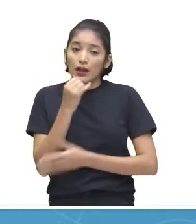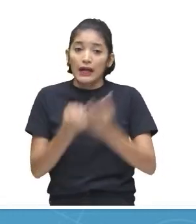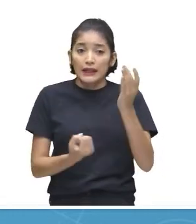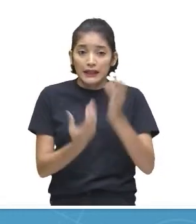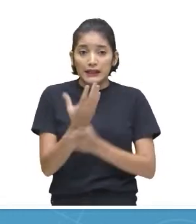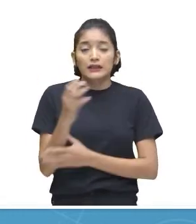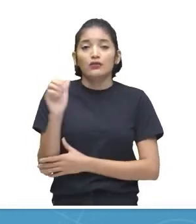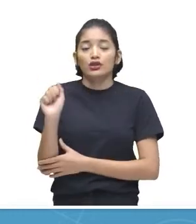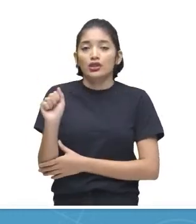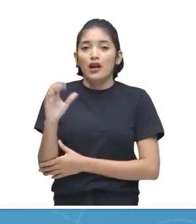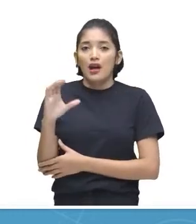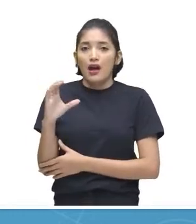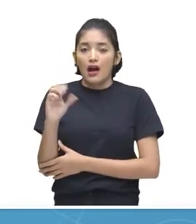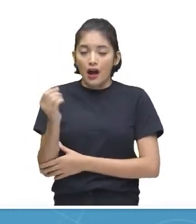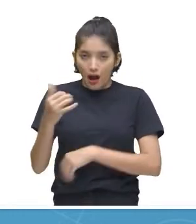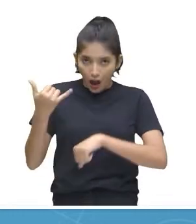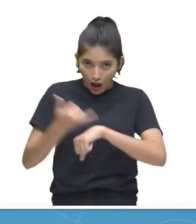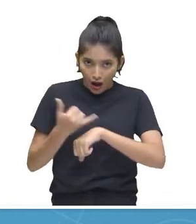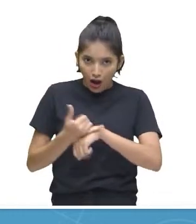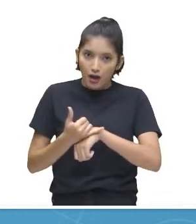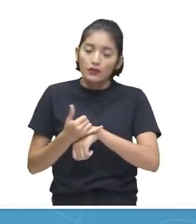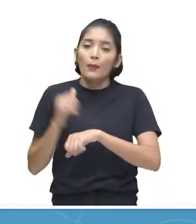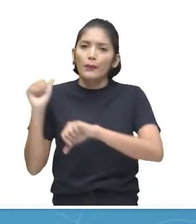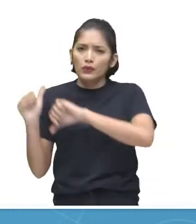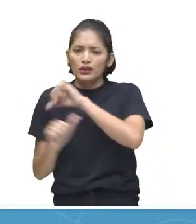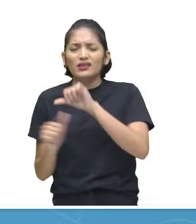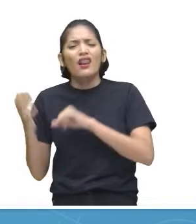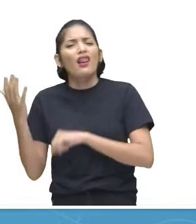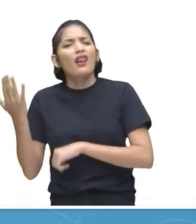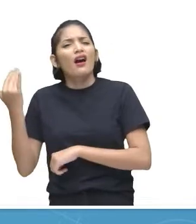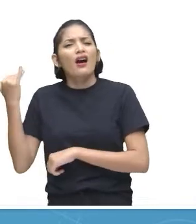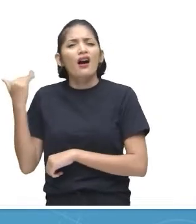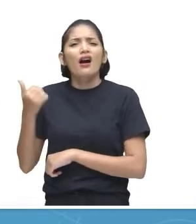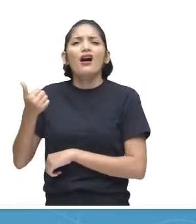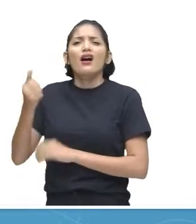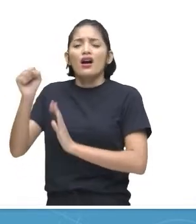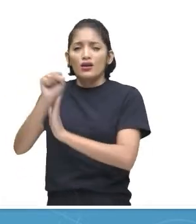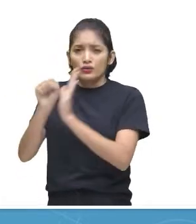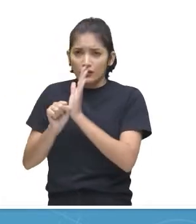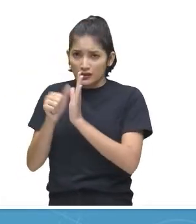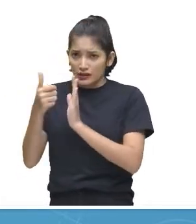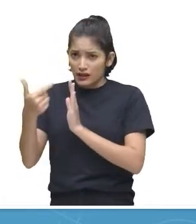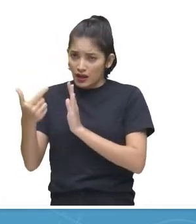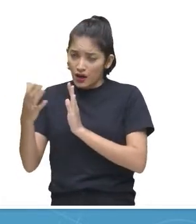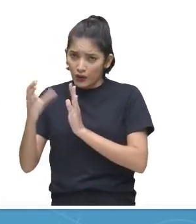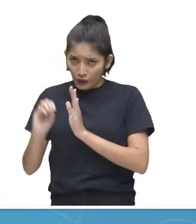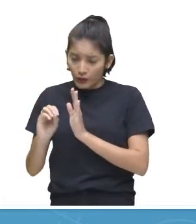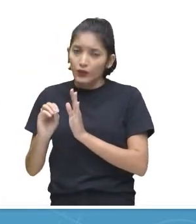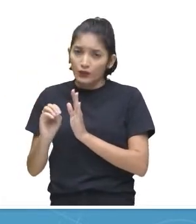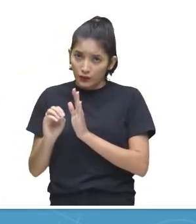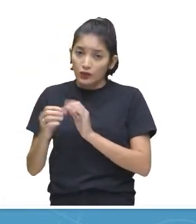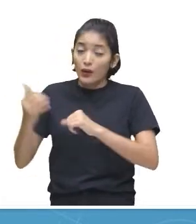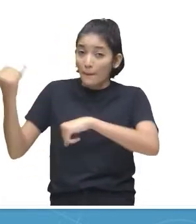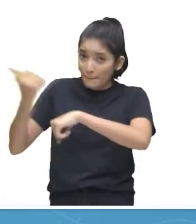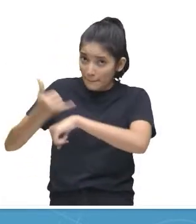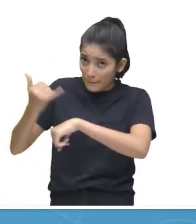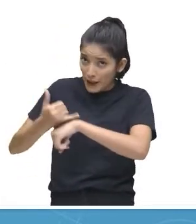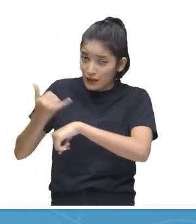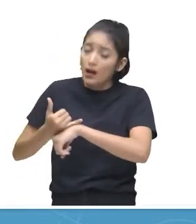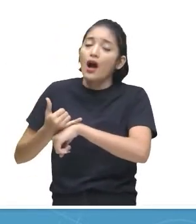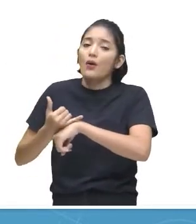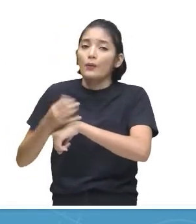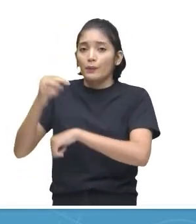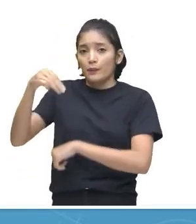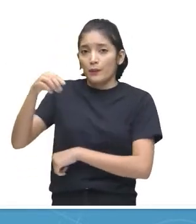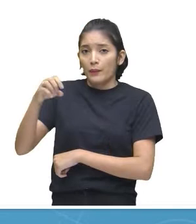a gente começou a trocar já no século XX. Lembra que antes a gente estava utilizando o ferro como principal, né, metal de período. A partir do